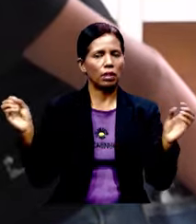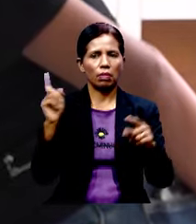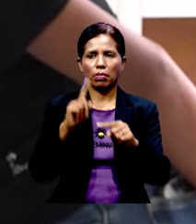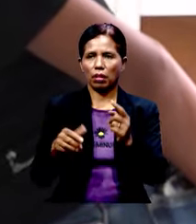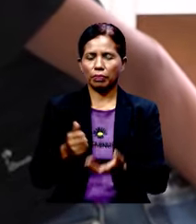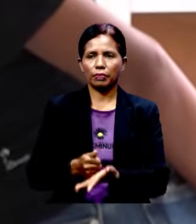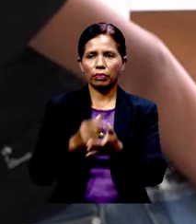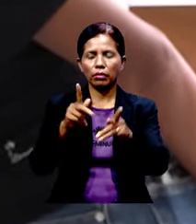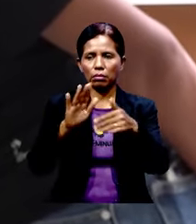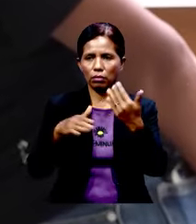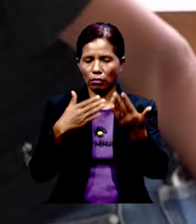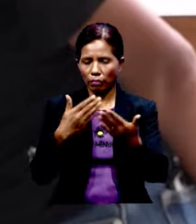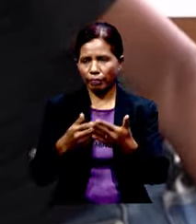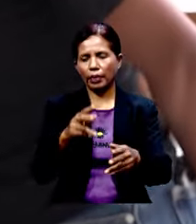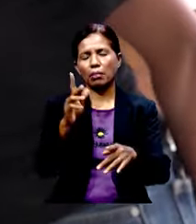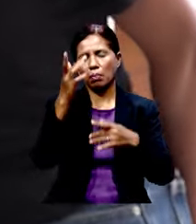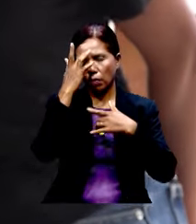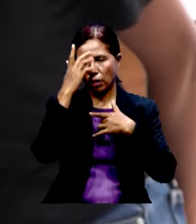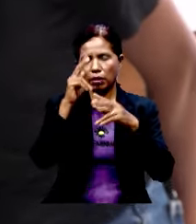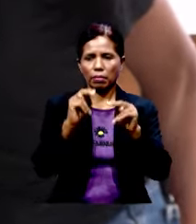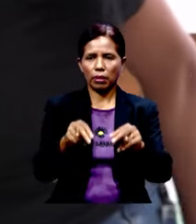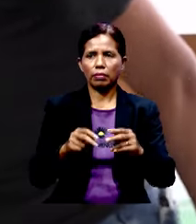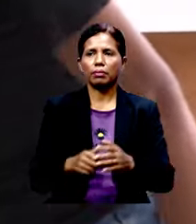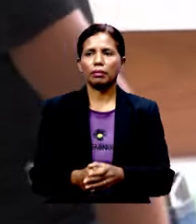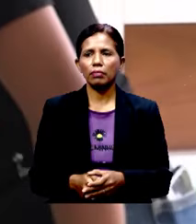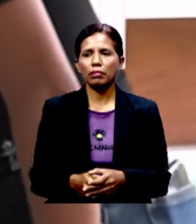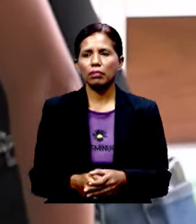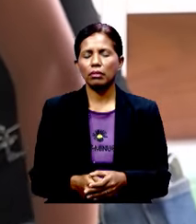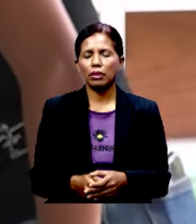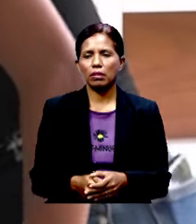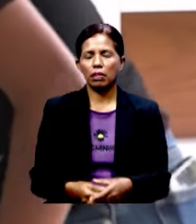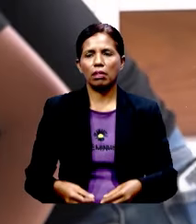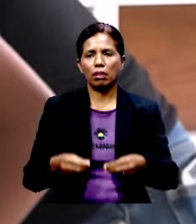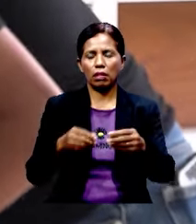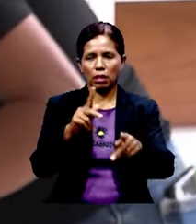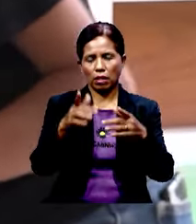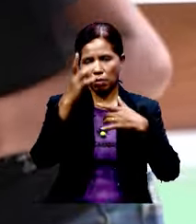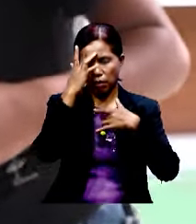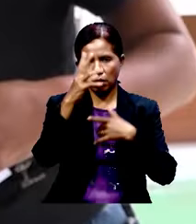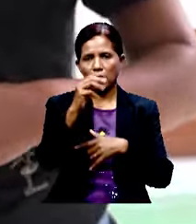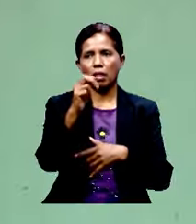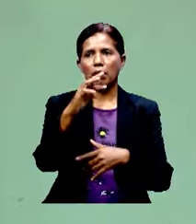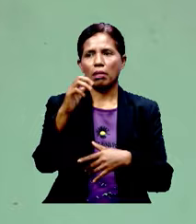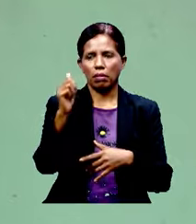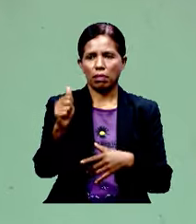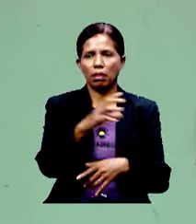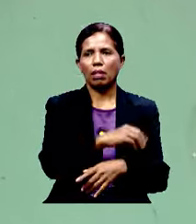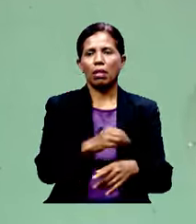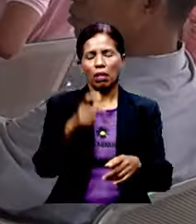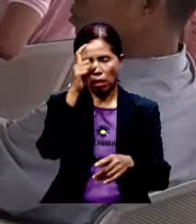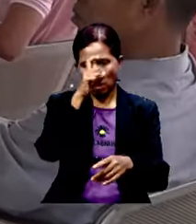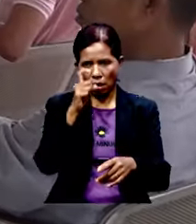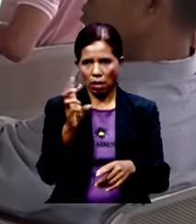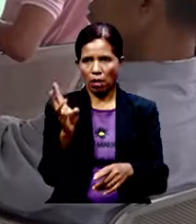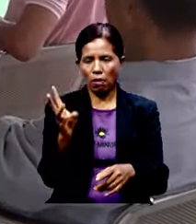atende roto paciente ne necessidade. Situação ne reflete ba paciente Maria Dotel Sarmento o idade